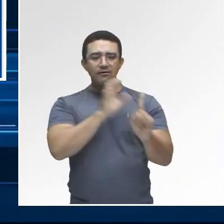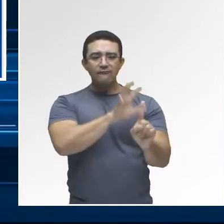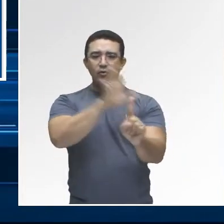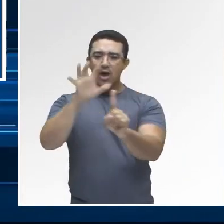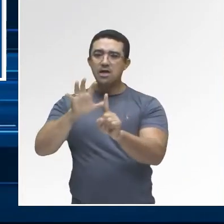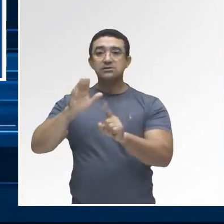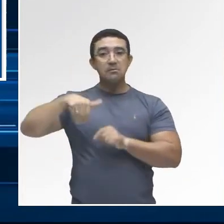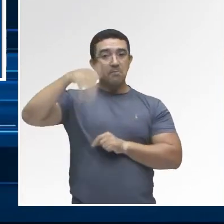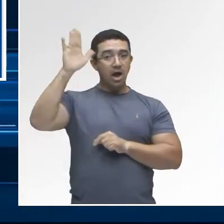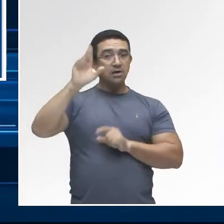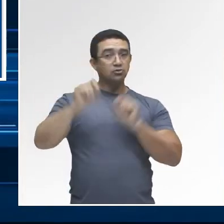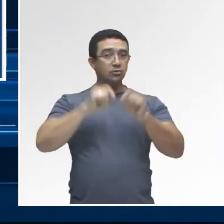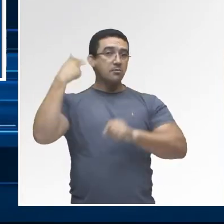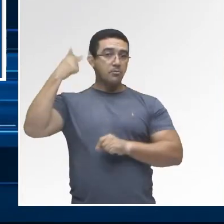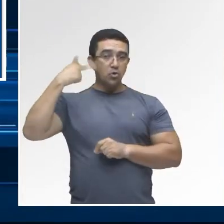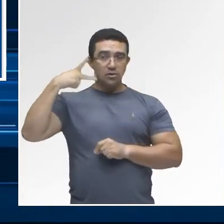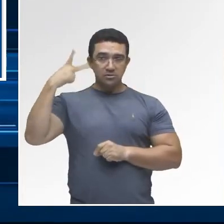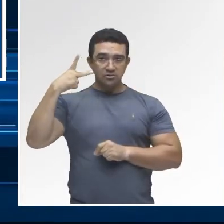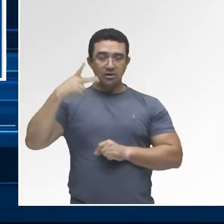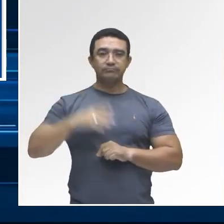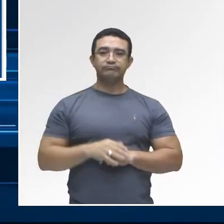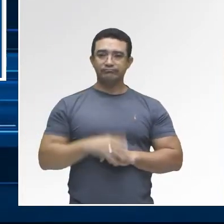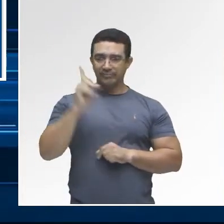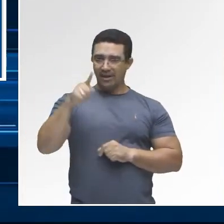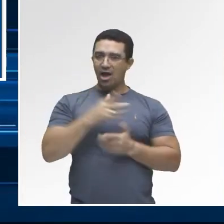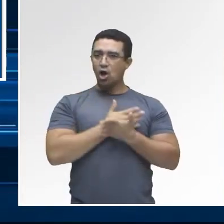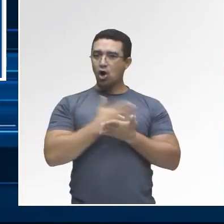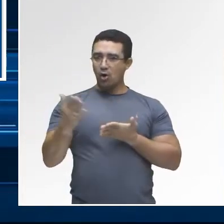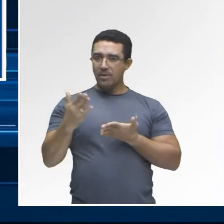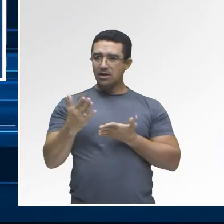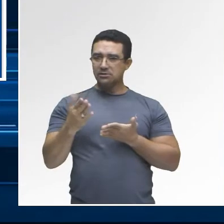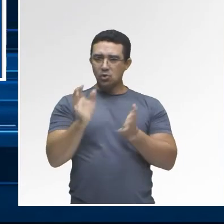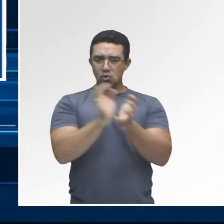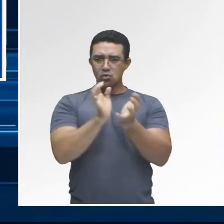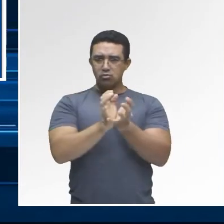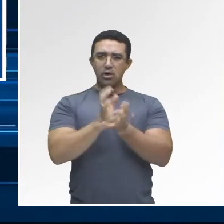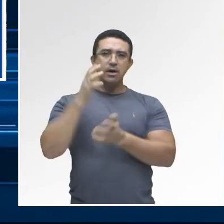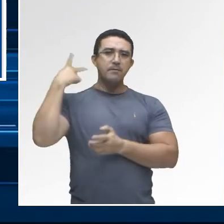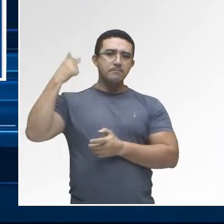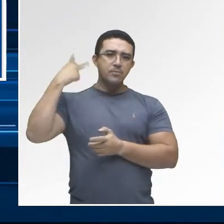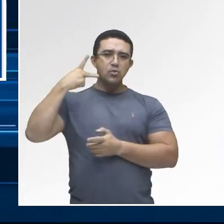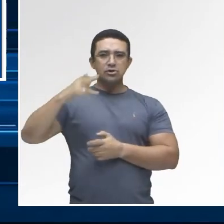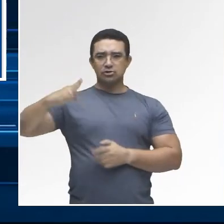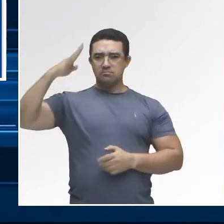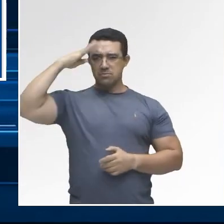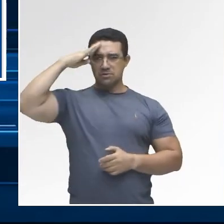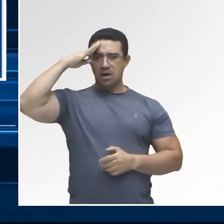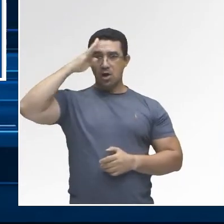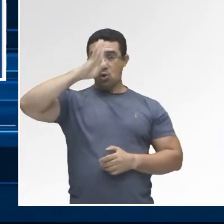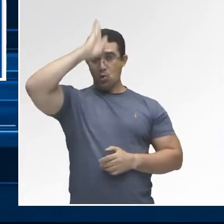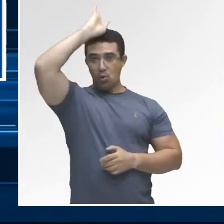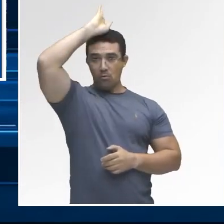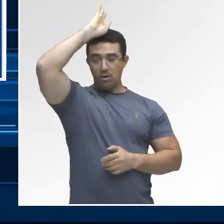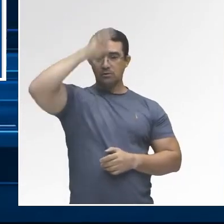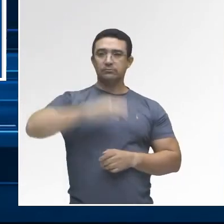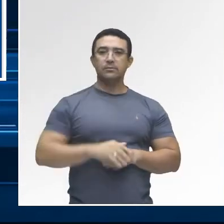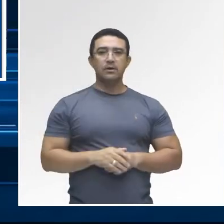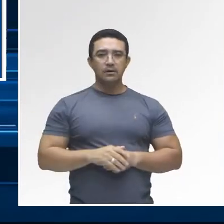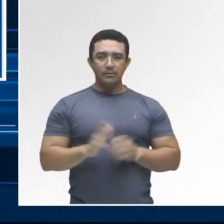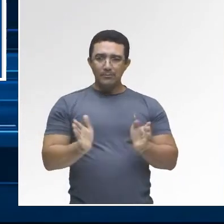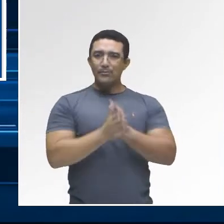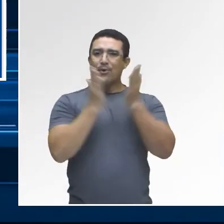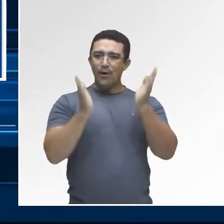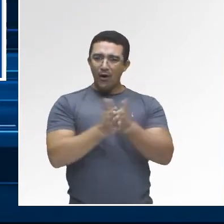maior na política. É o início da militarização da política romana. A pobreza e a fome aumentam,